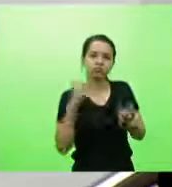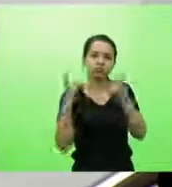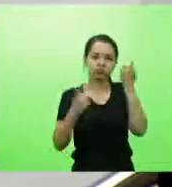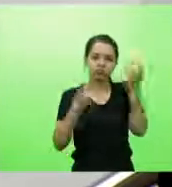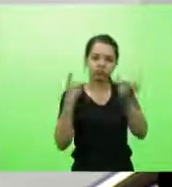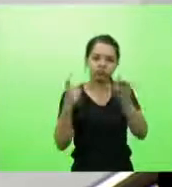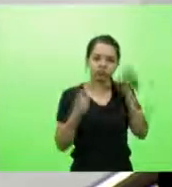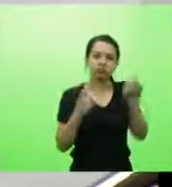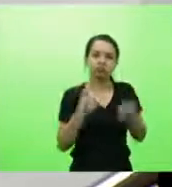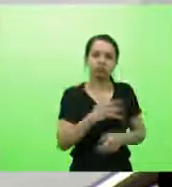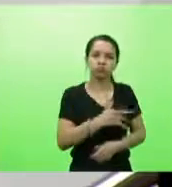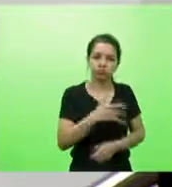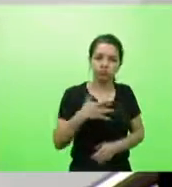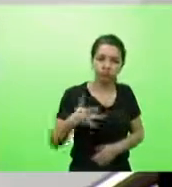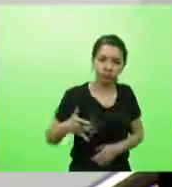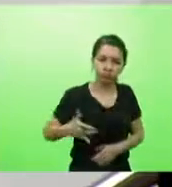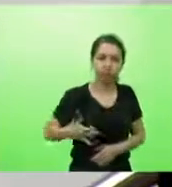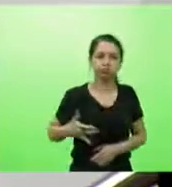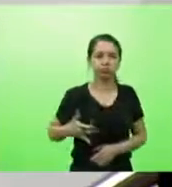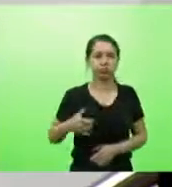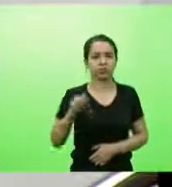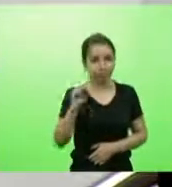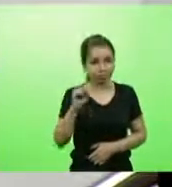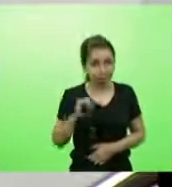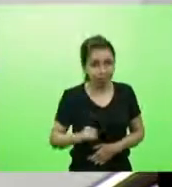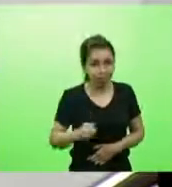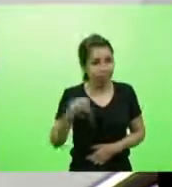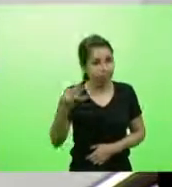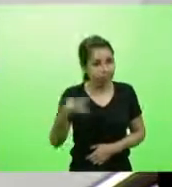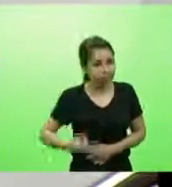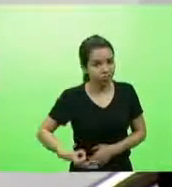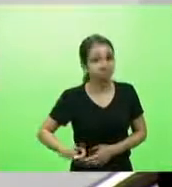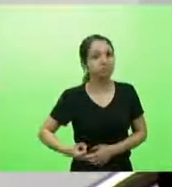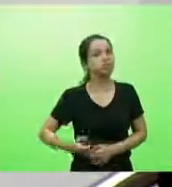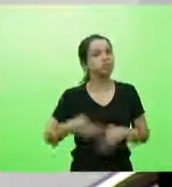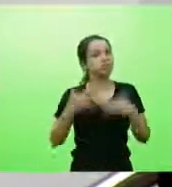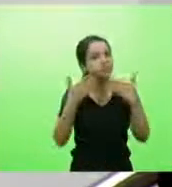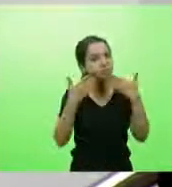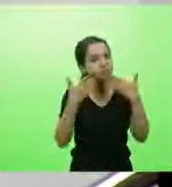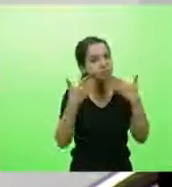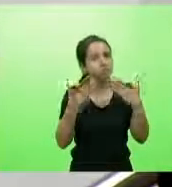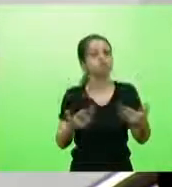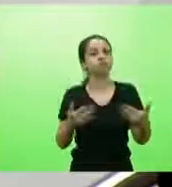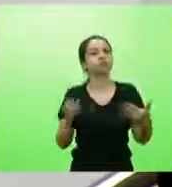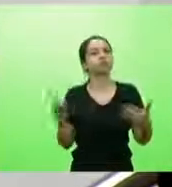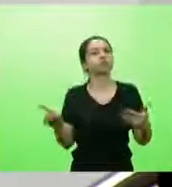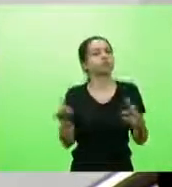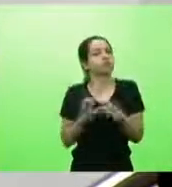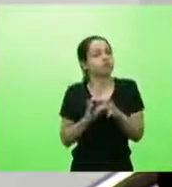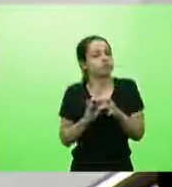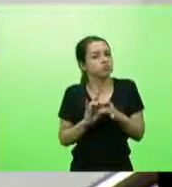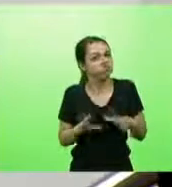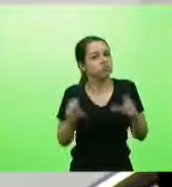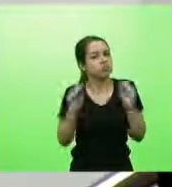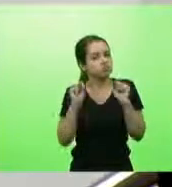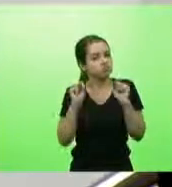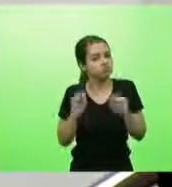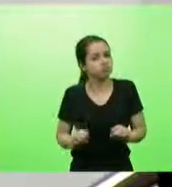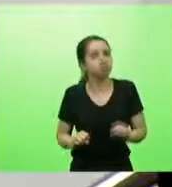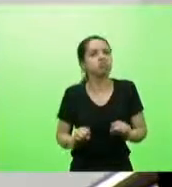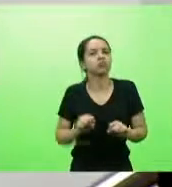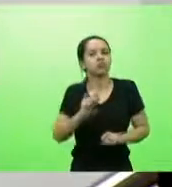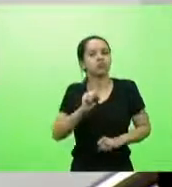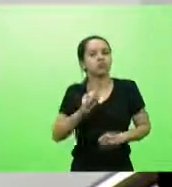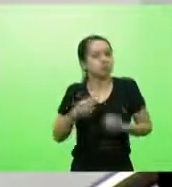com a saúde. E se for assim, então, mostre que ele está disposto a colocar a pele em risco,